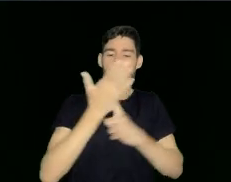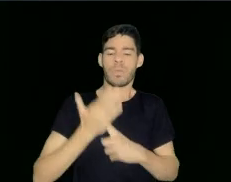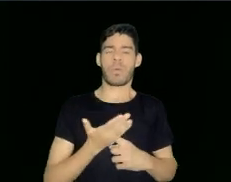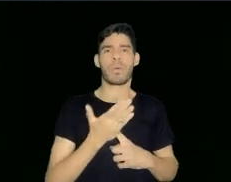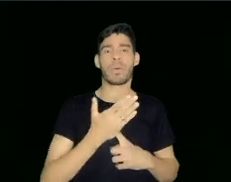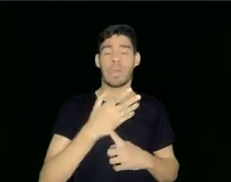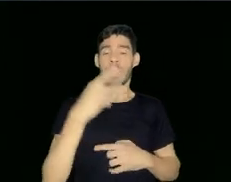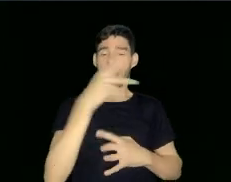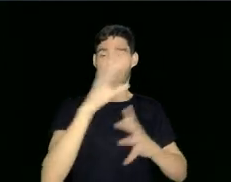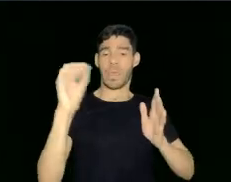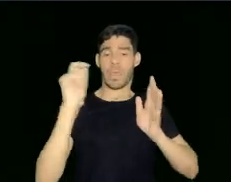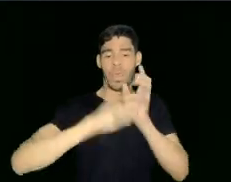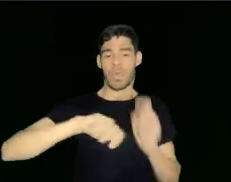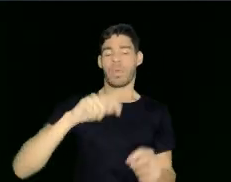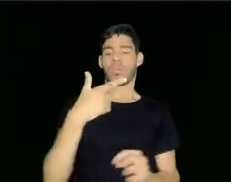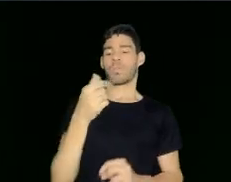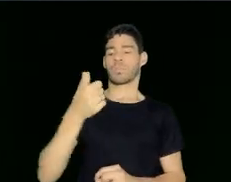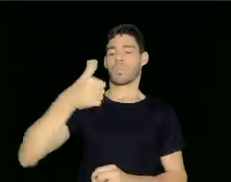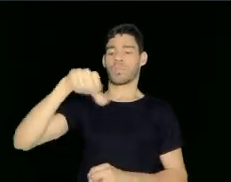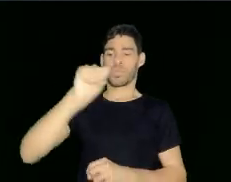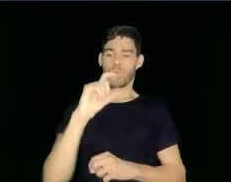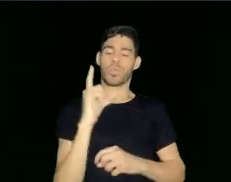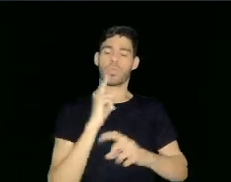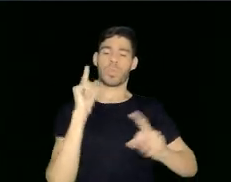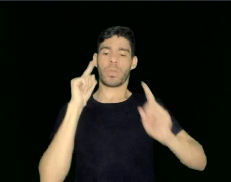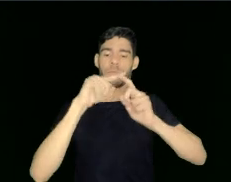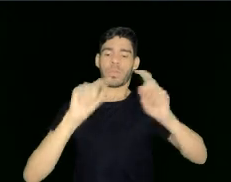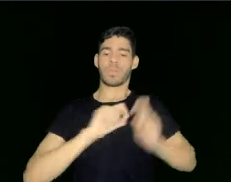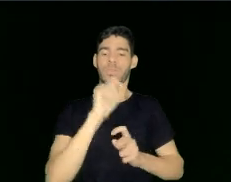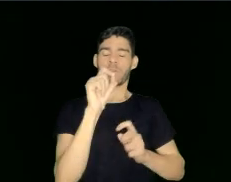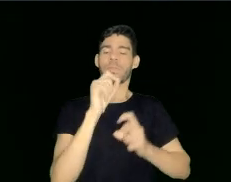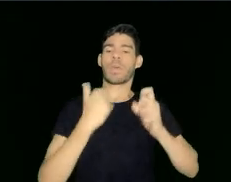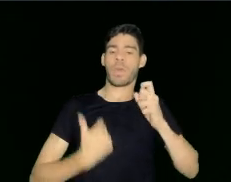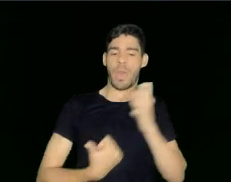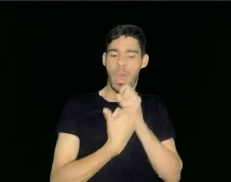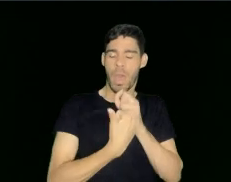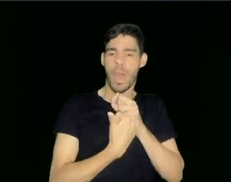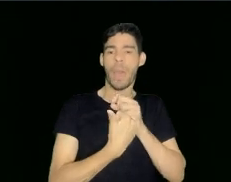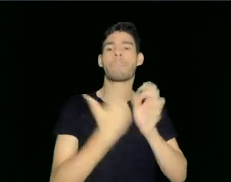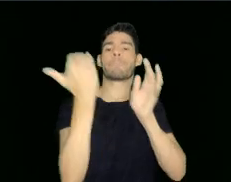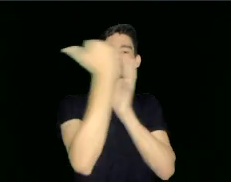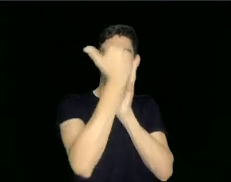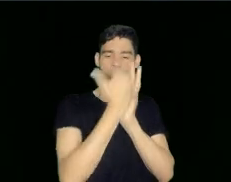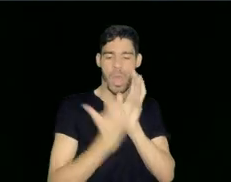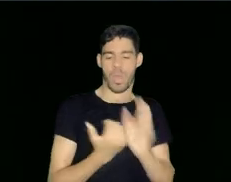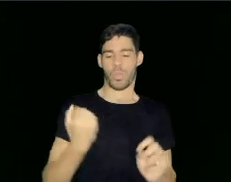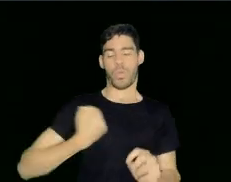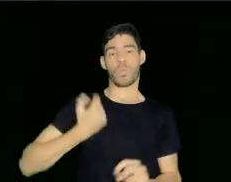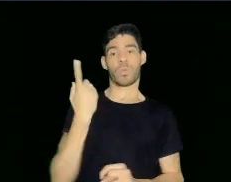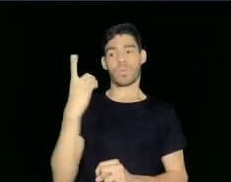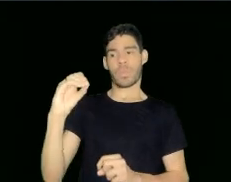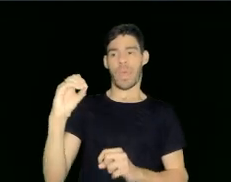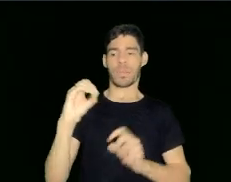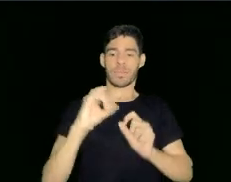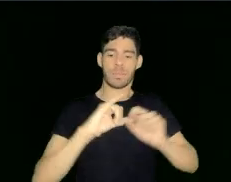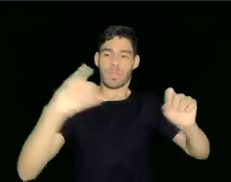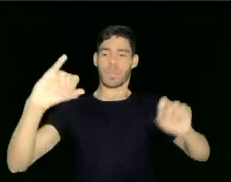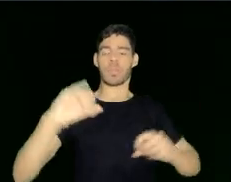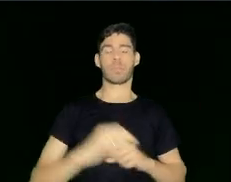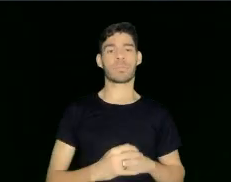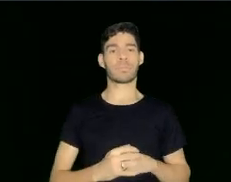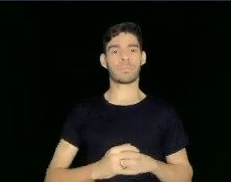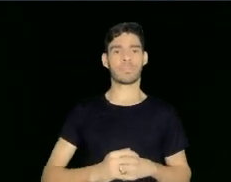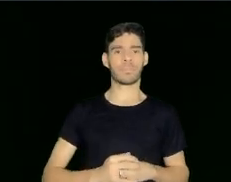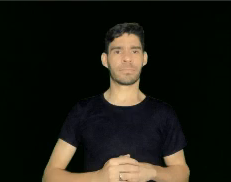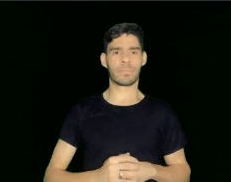e no Caribe, o Acordo de Escazú de 2018, e que tem como escopo apoiar a aplicação do princípio